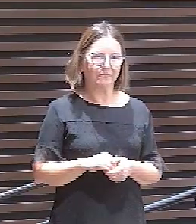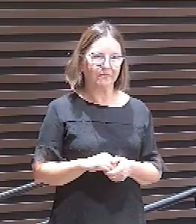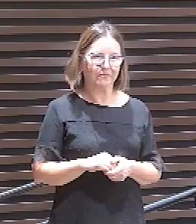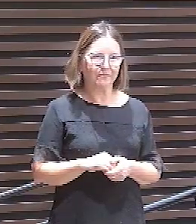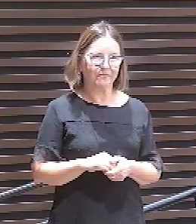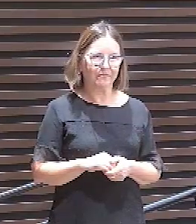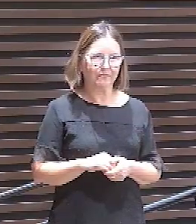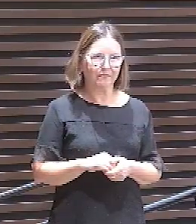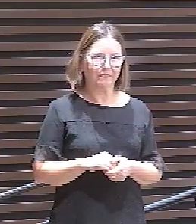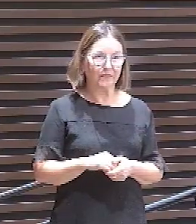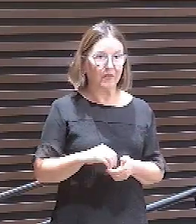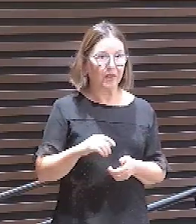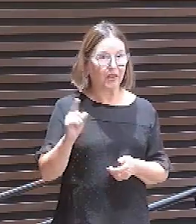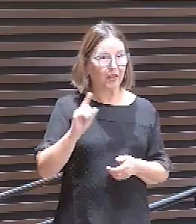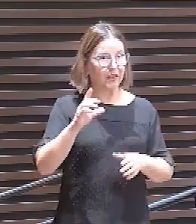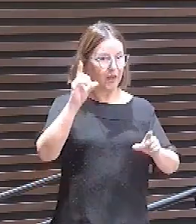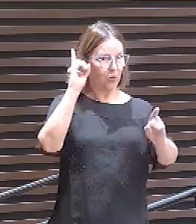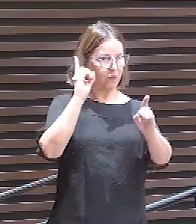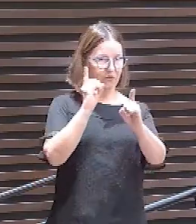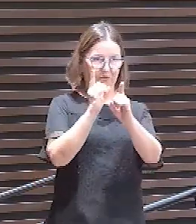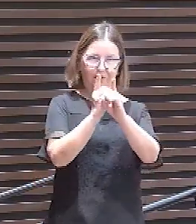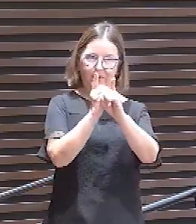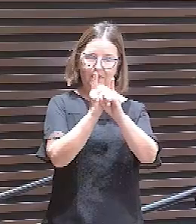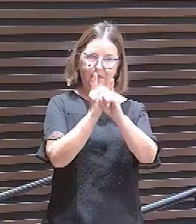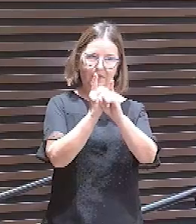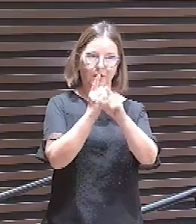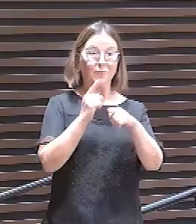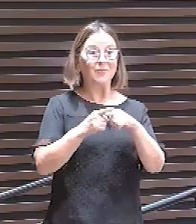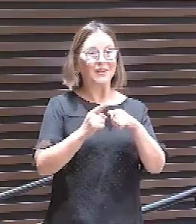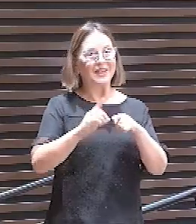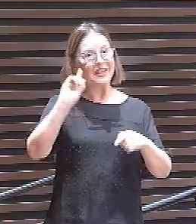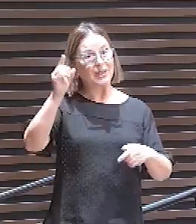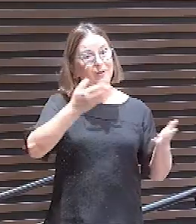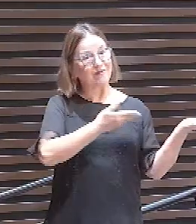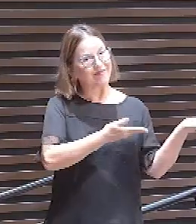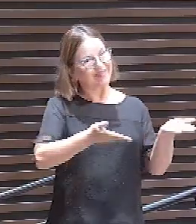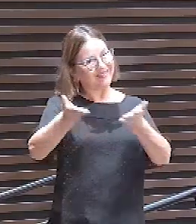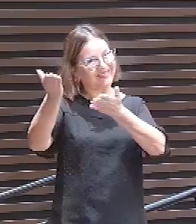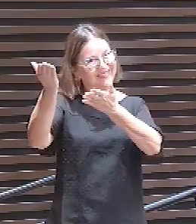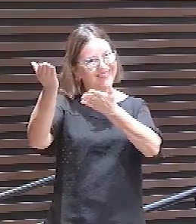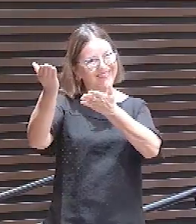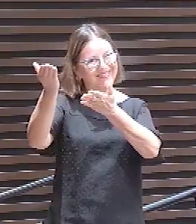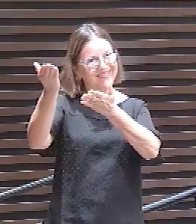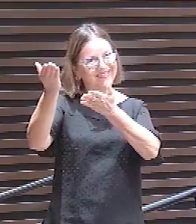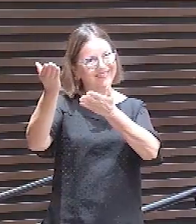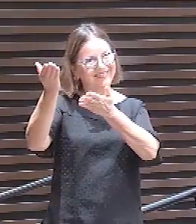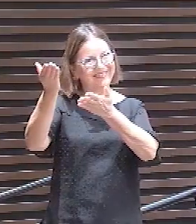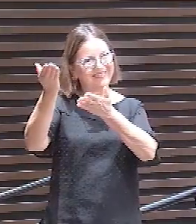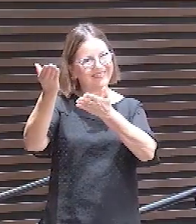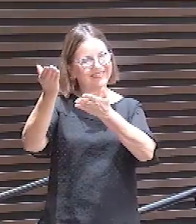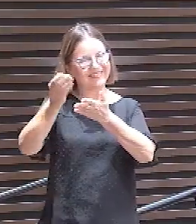Não foi achado porque Deus o trasladara.